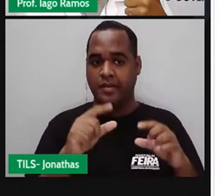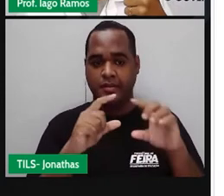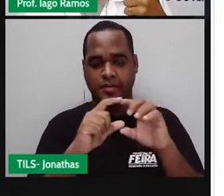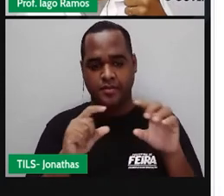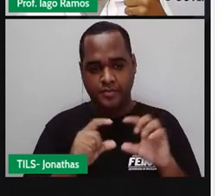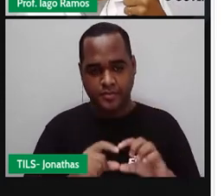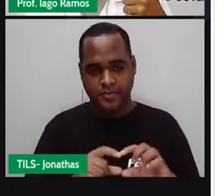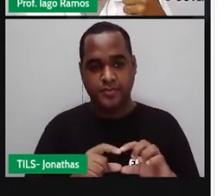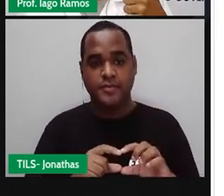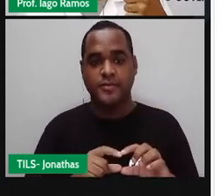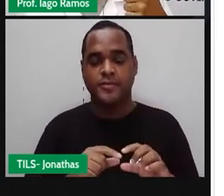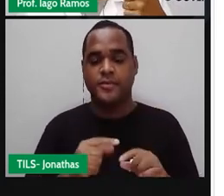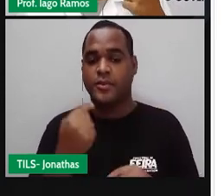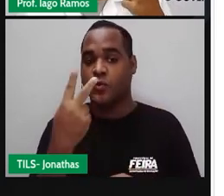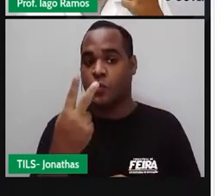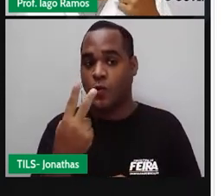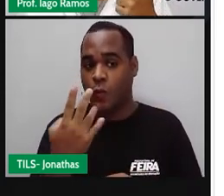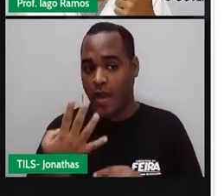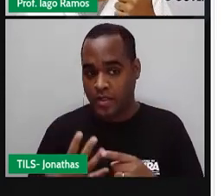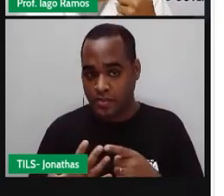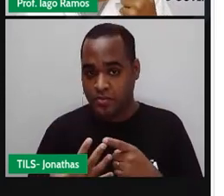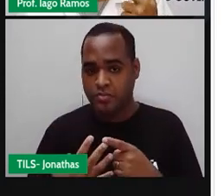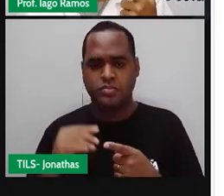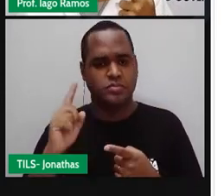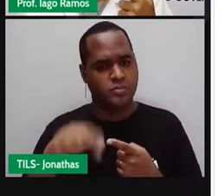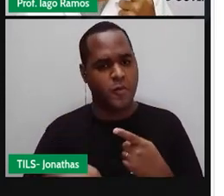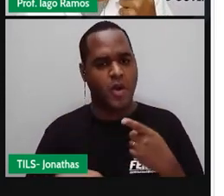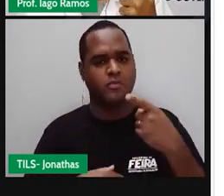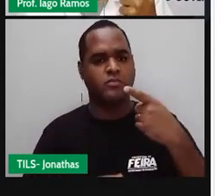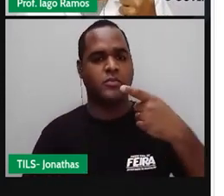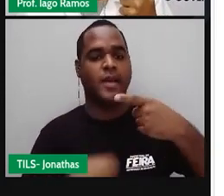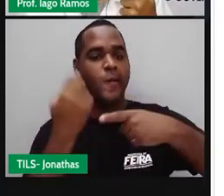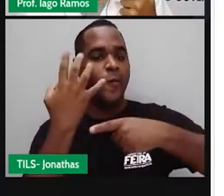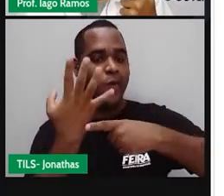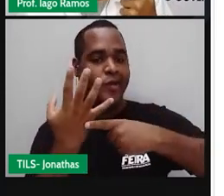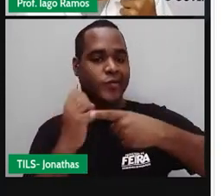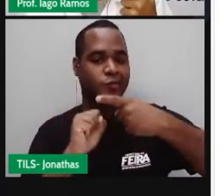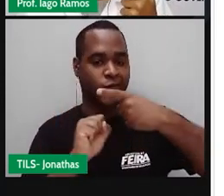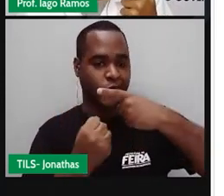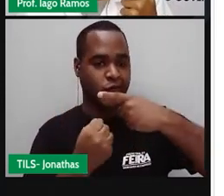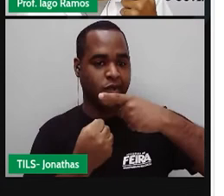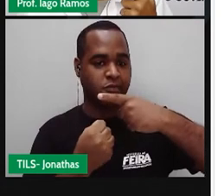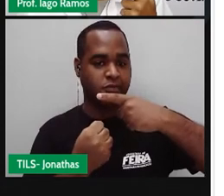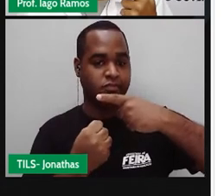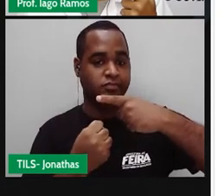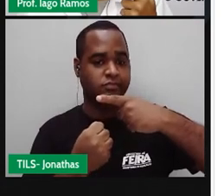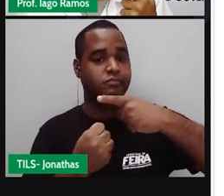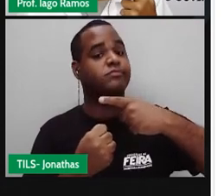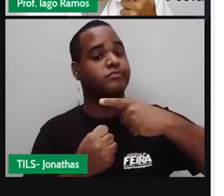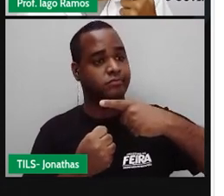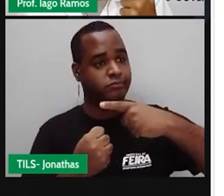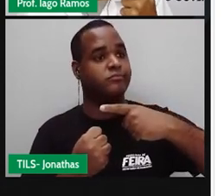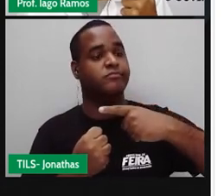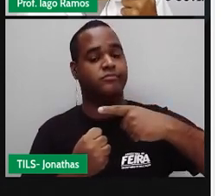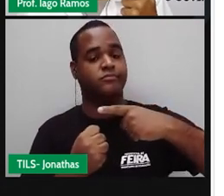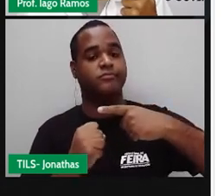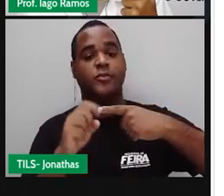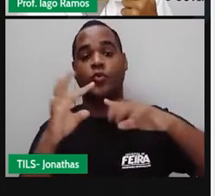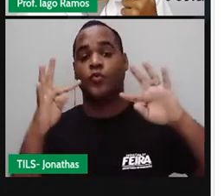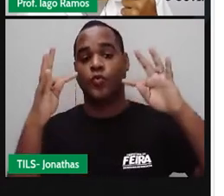é a fração 2 quartos Oi e a fração 4 oitavos